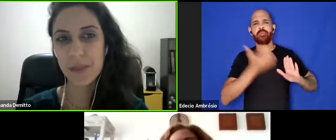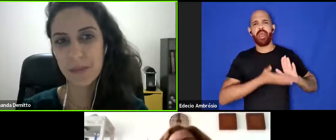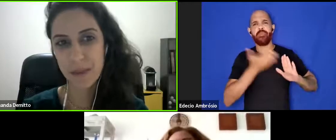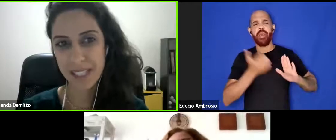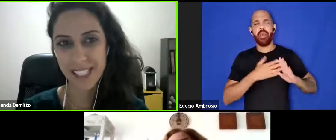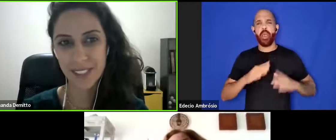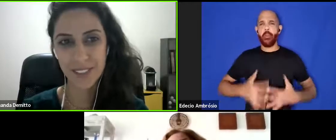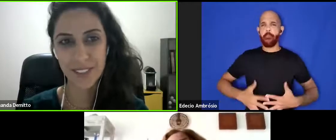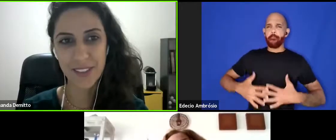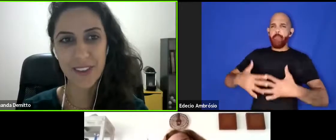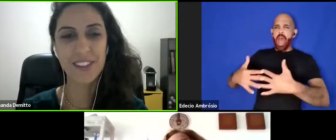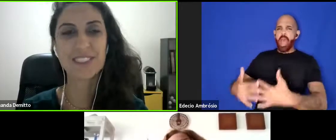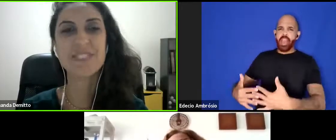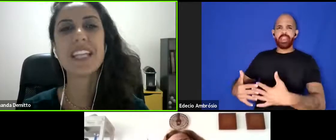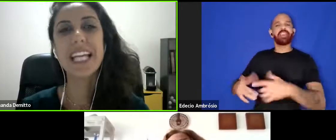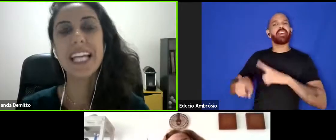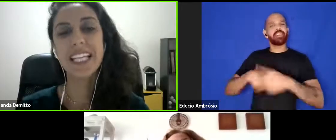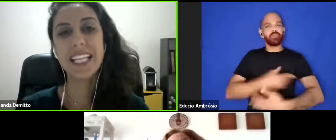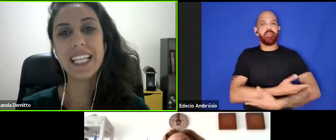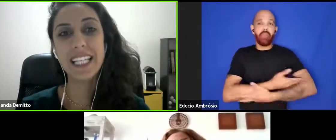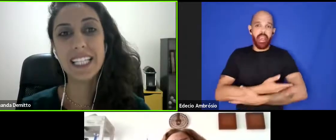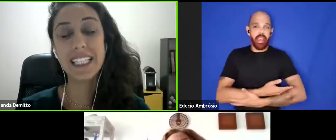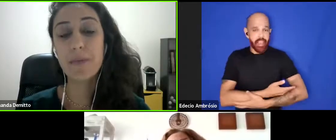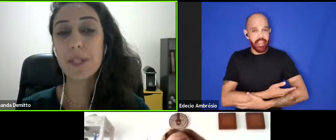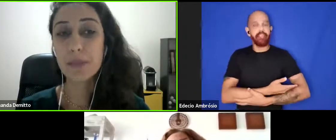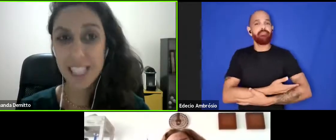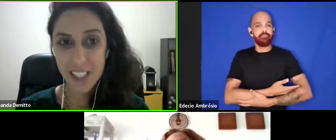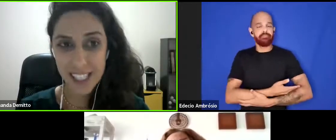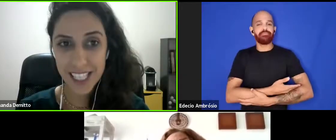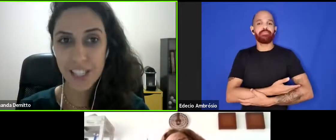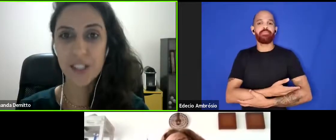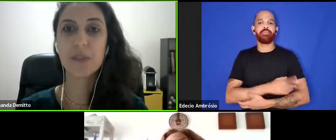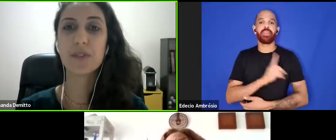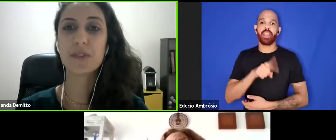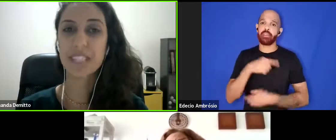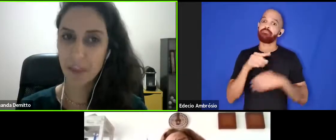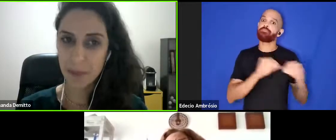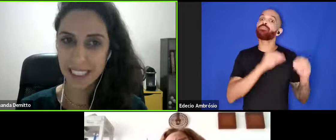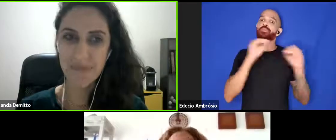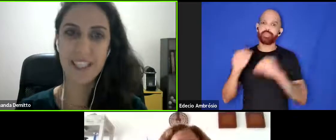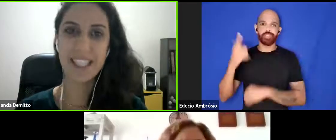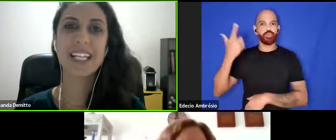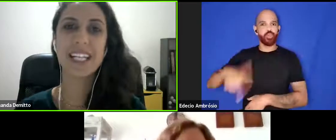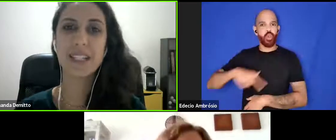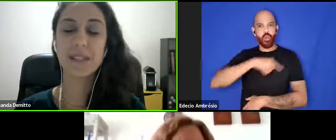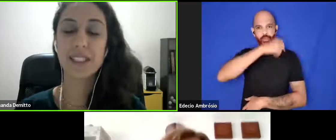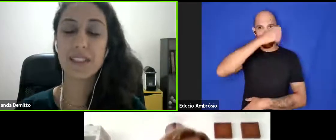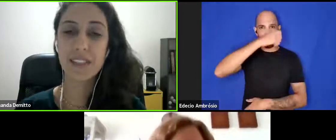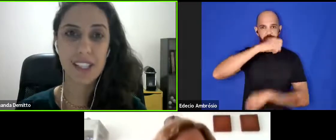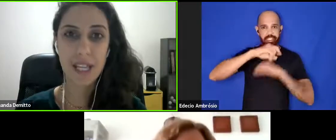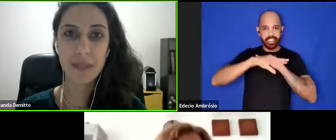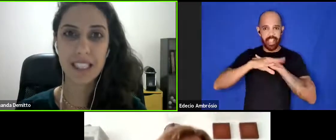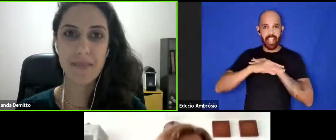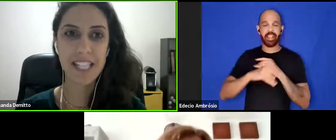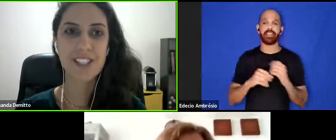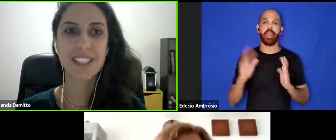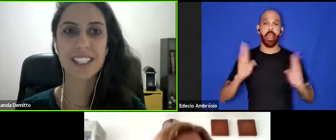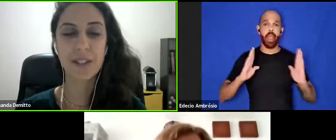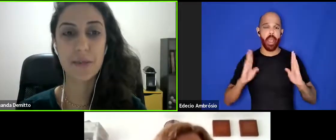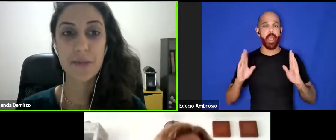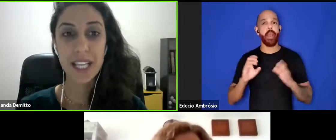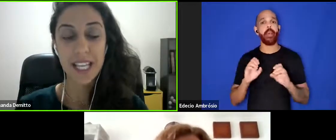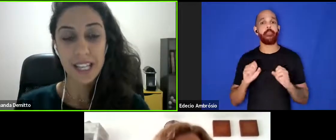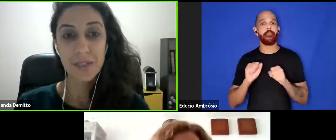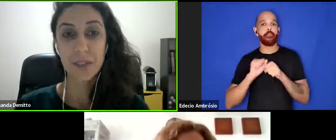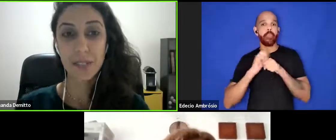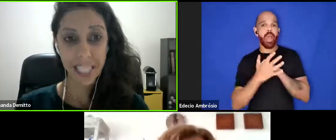e depois com um bebezinho no colo, e depois mudei de cidade de novo, teve a pandemia, eu defendi remotamente,